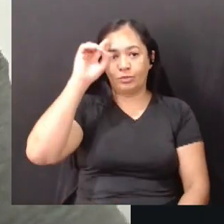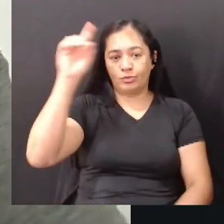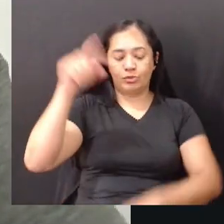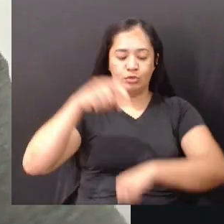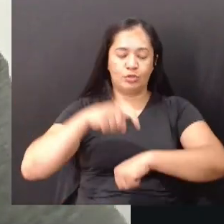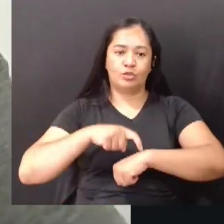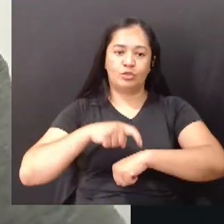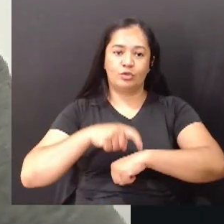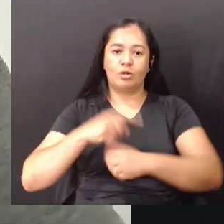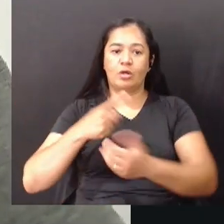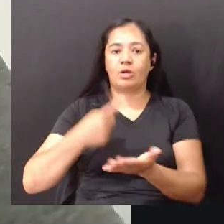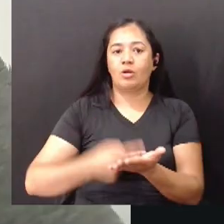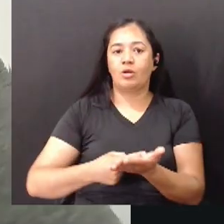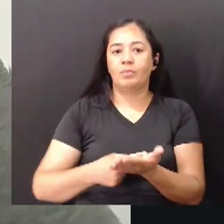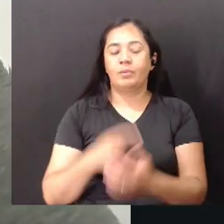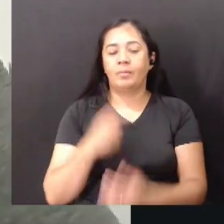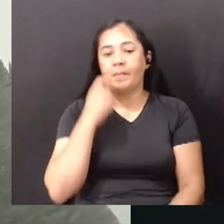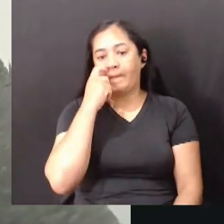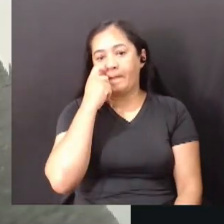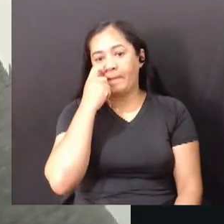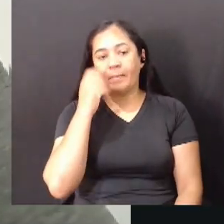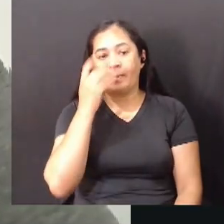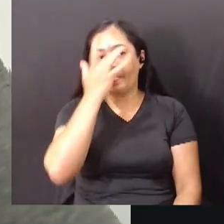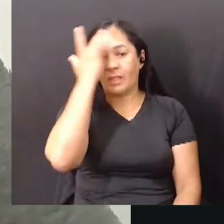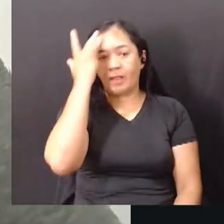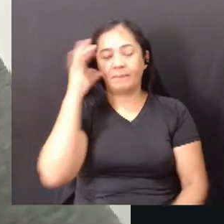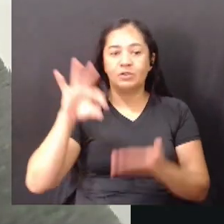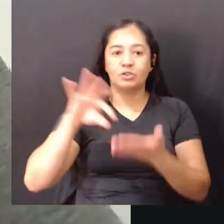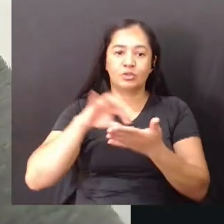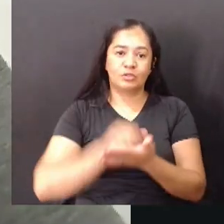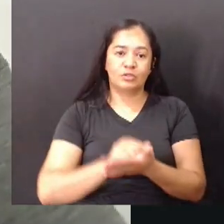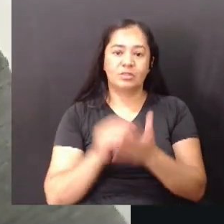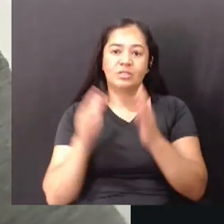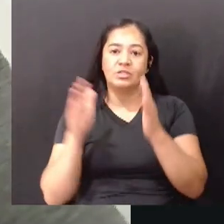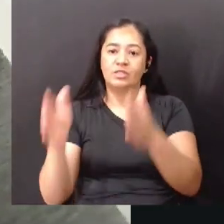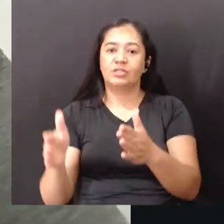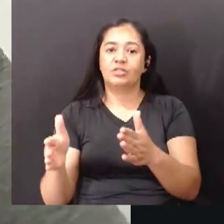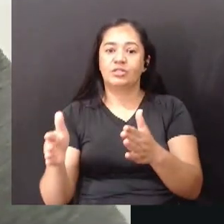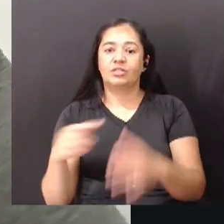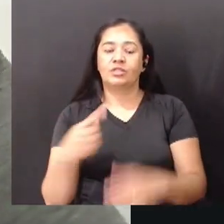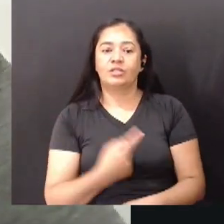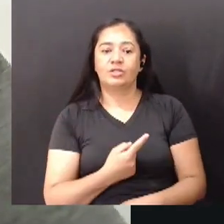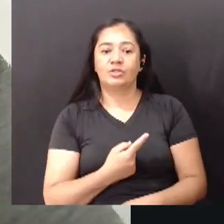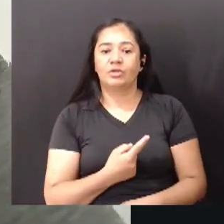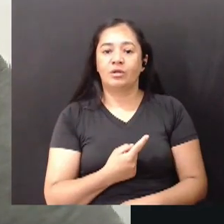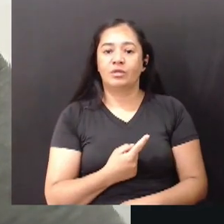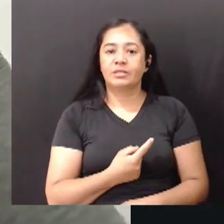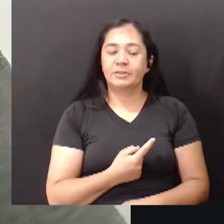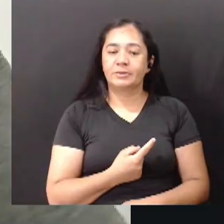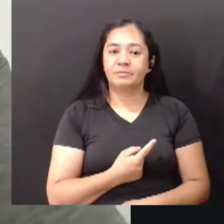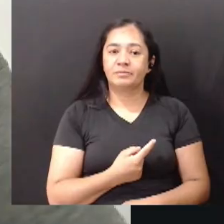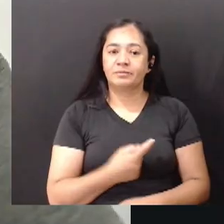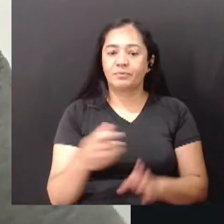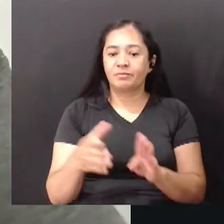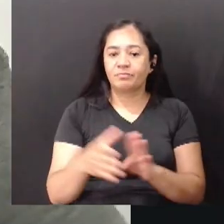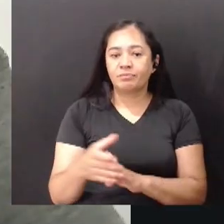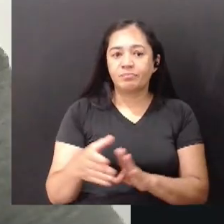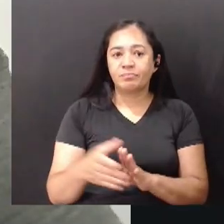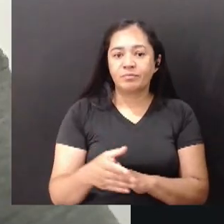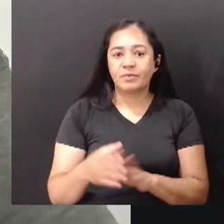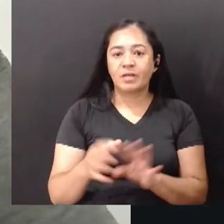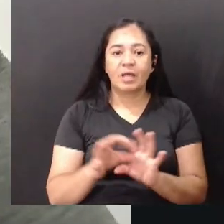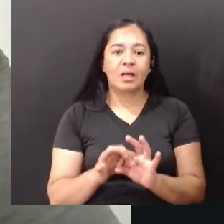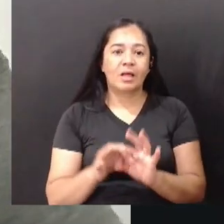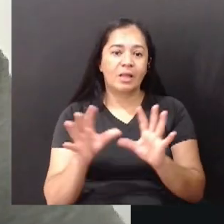as datas e os horários. Nessa modalidade, a pessoa se inscreve, chega aqui na mata, a gente passa uma orientação